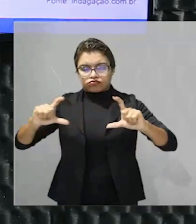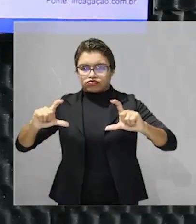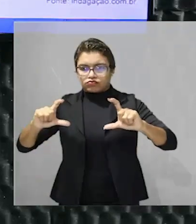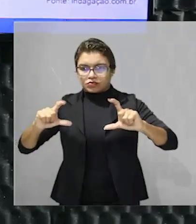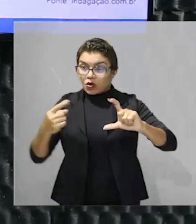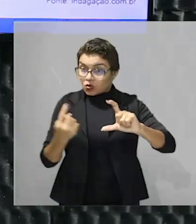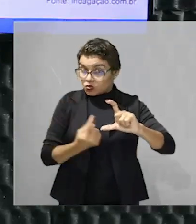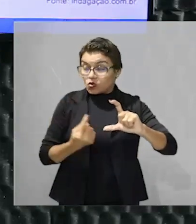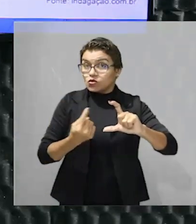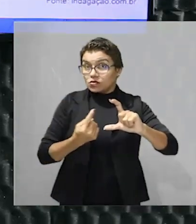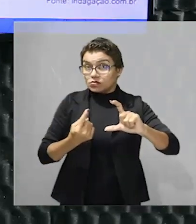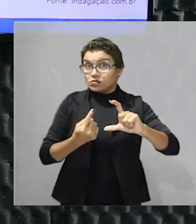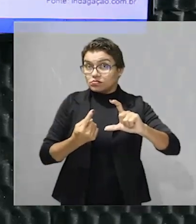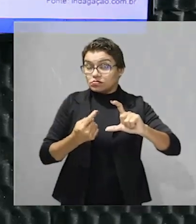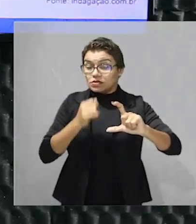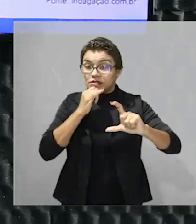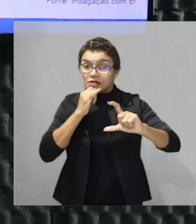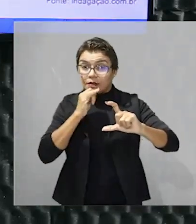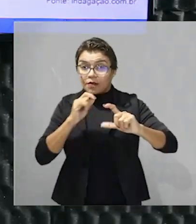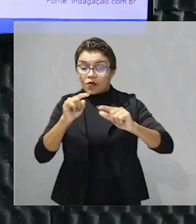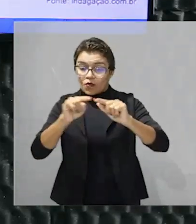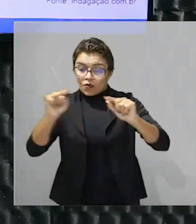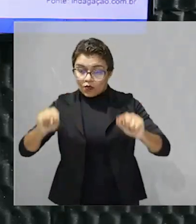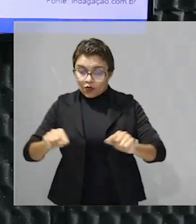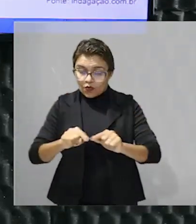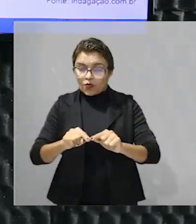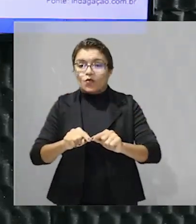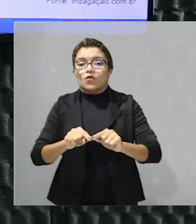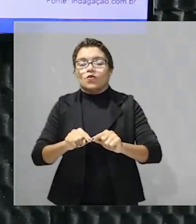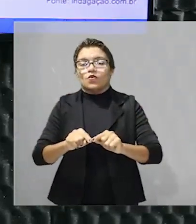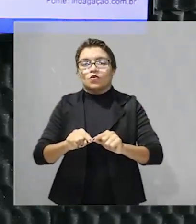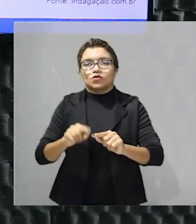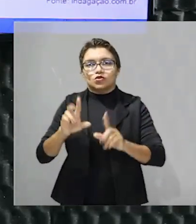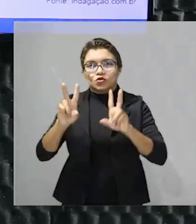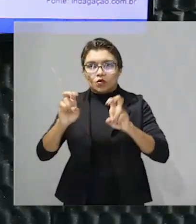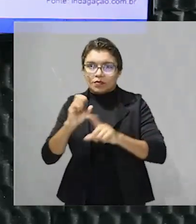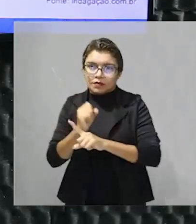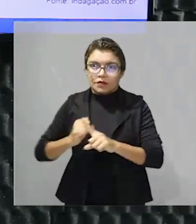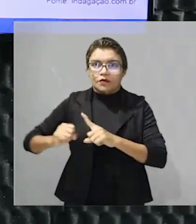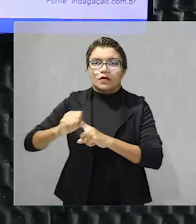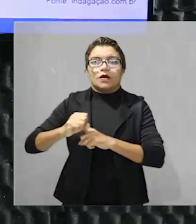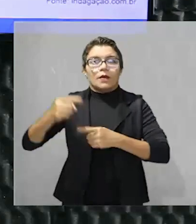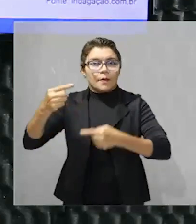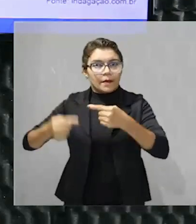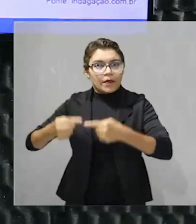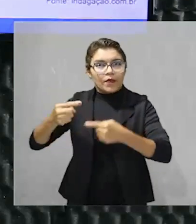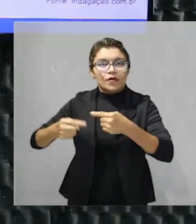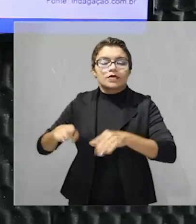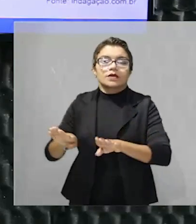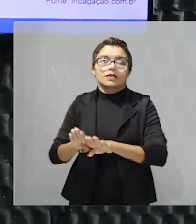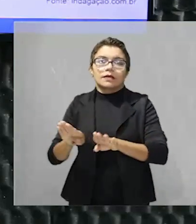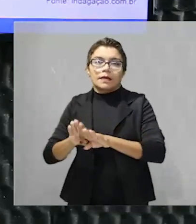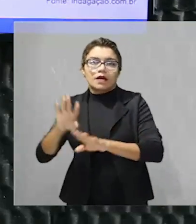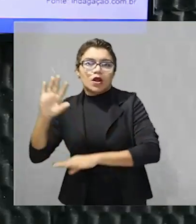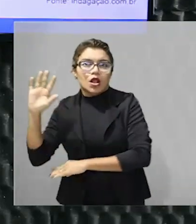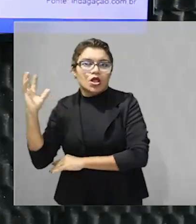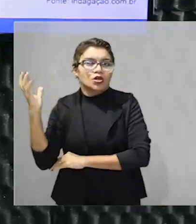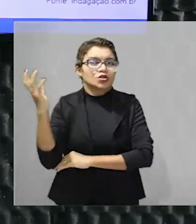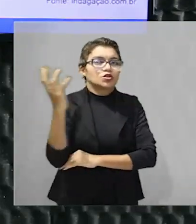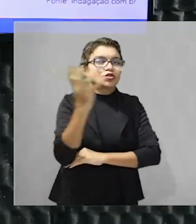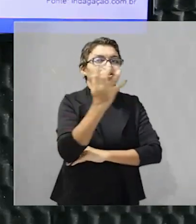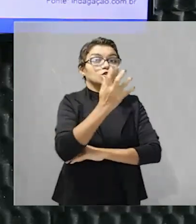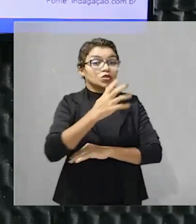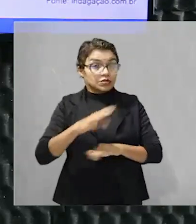imagem individual, que trata de questões sociais, questões políticas, sobre o meio ambiente, questões relacionadas